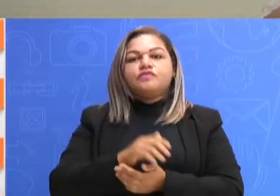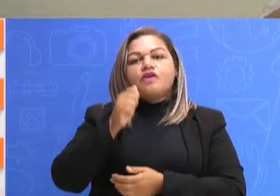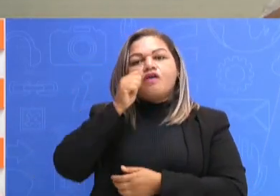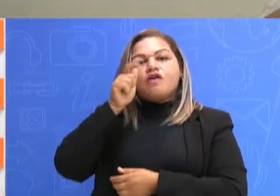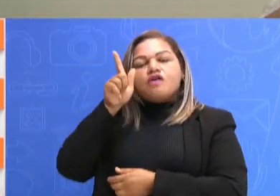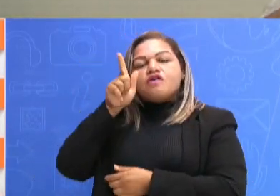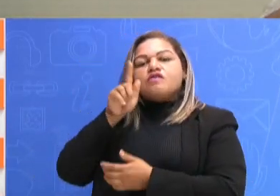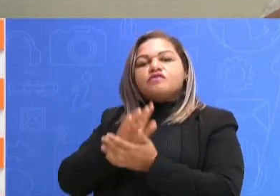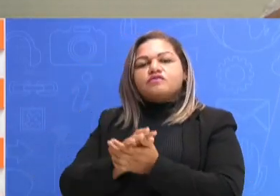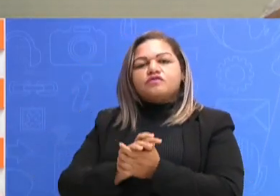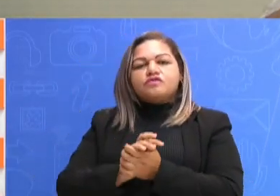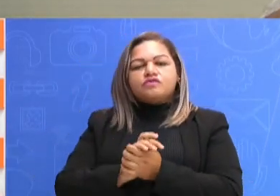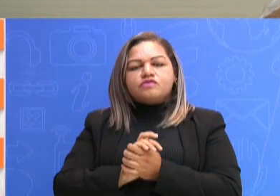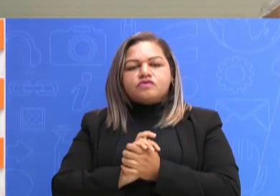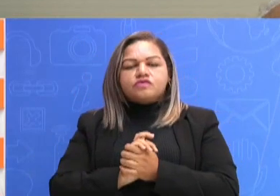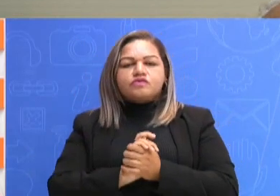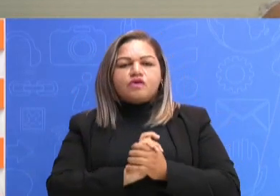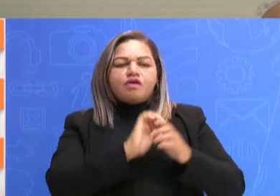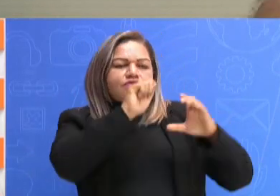gravei uma mensagem